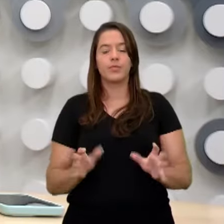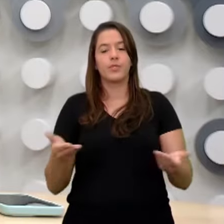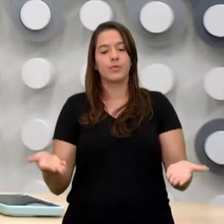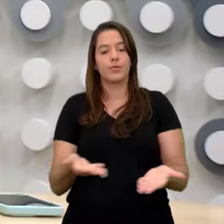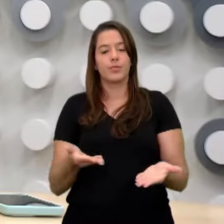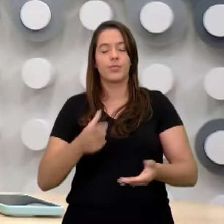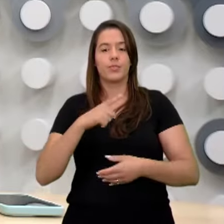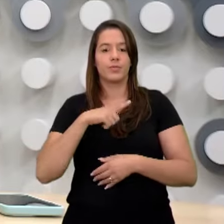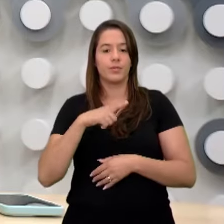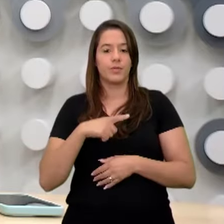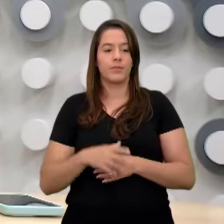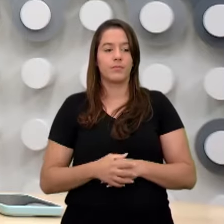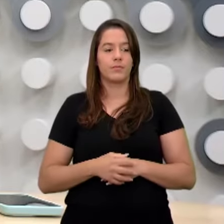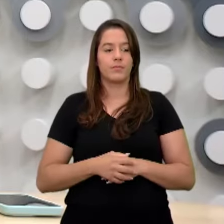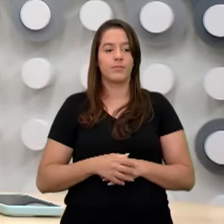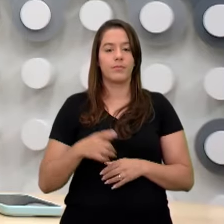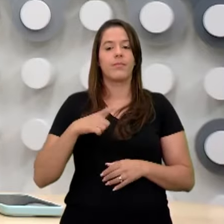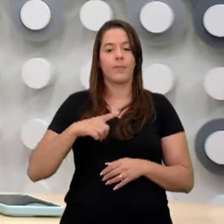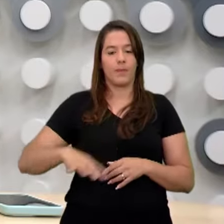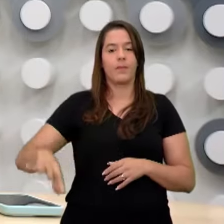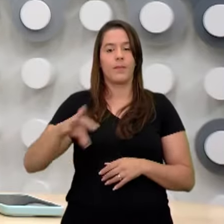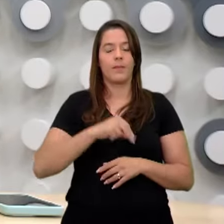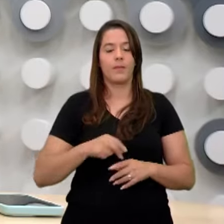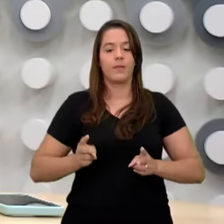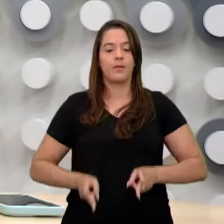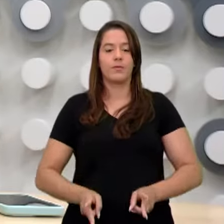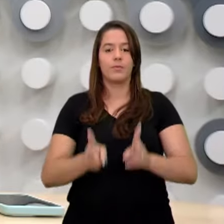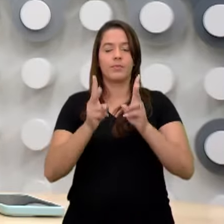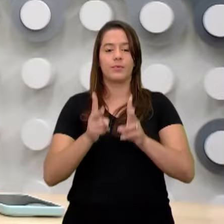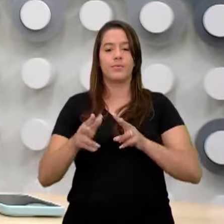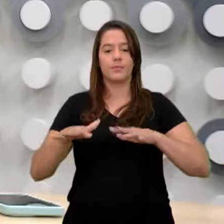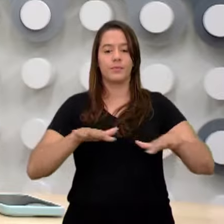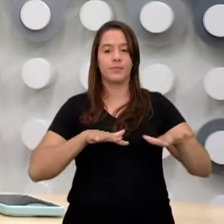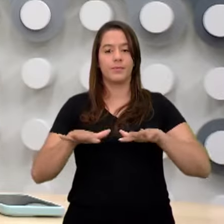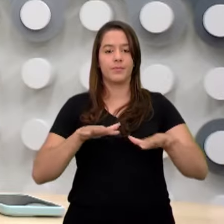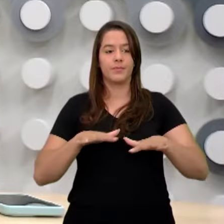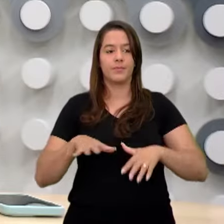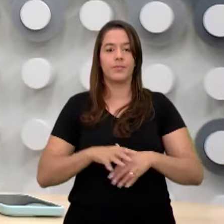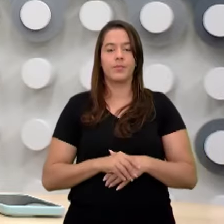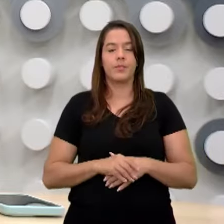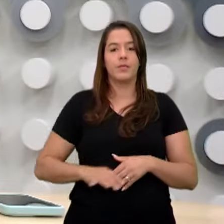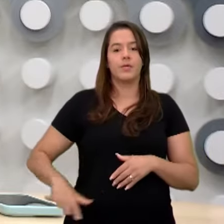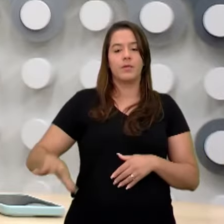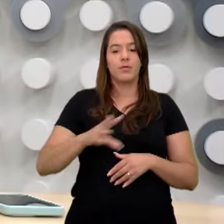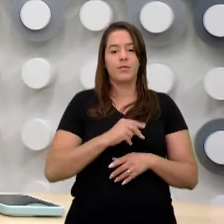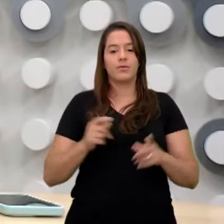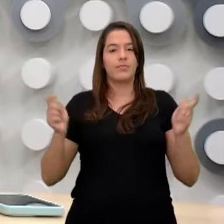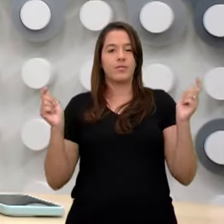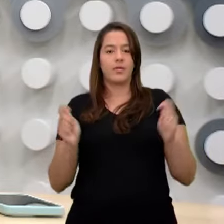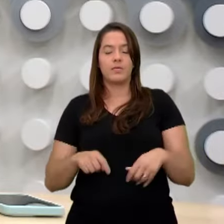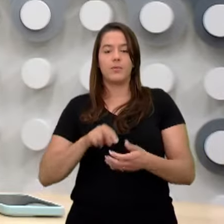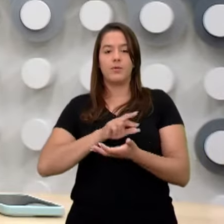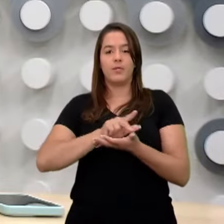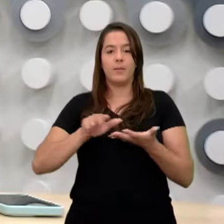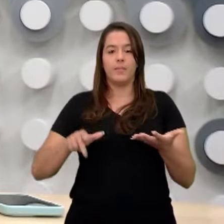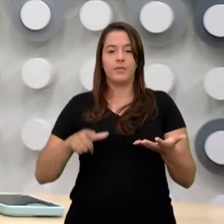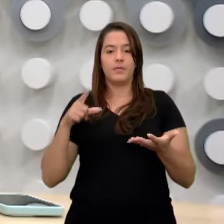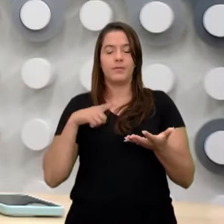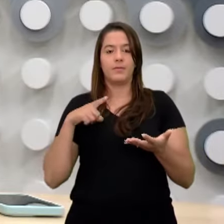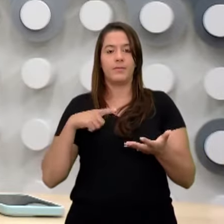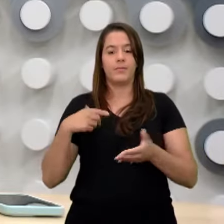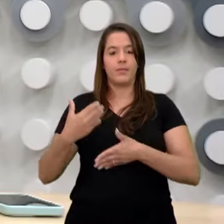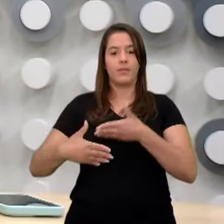lembrando, eles continuam ainda em movimento, né, e aí é importante sempre retratar dessa maneira, né?